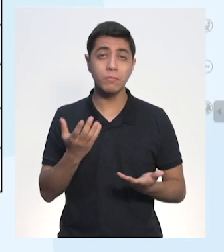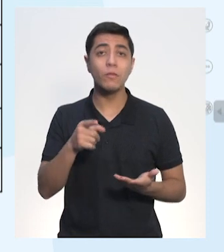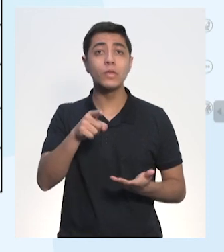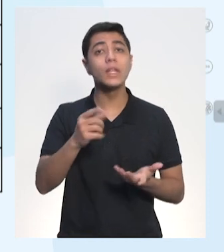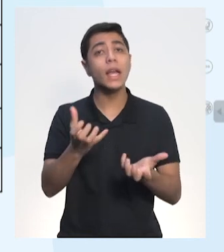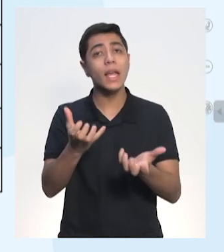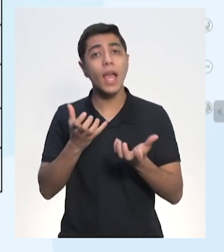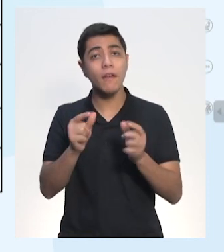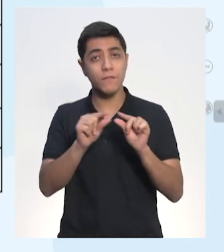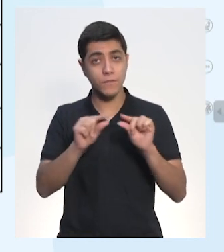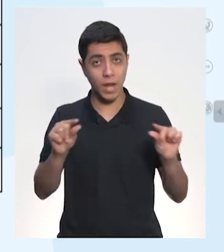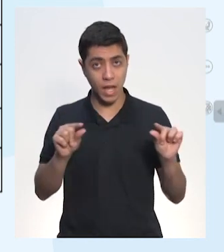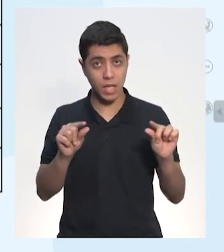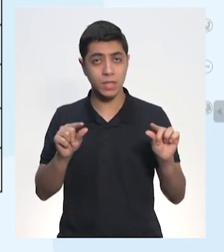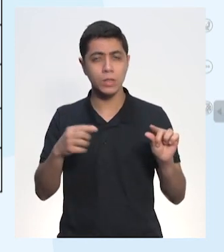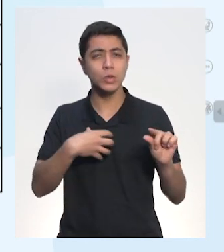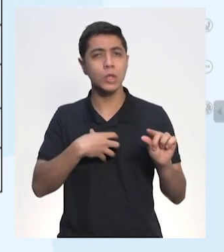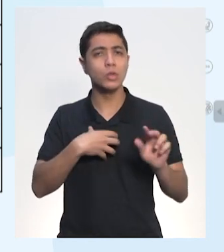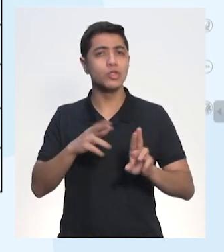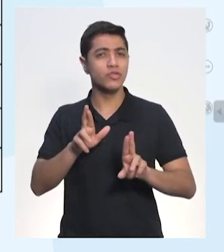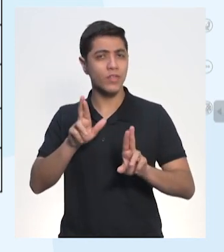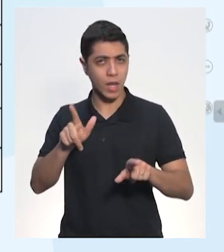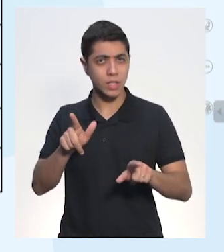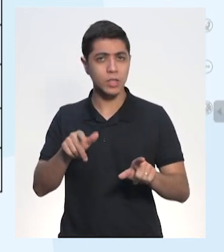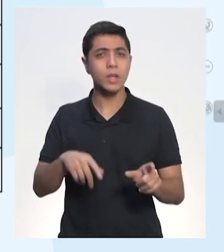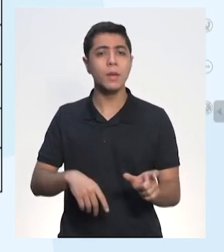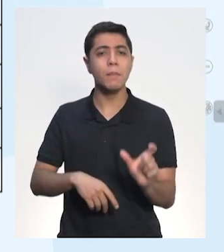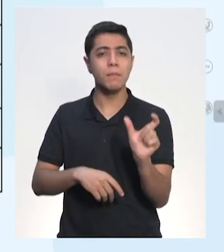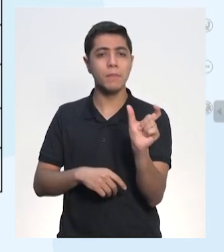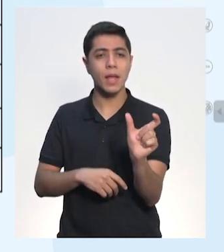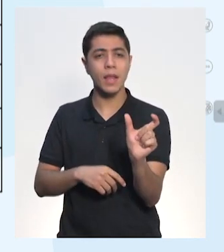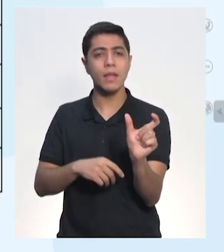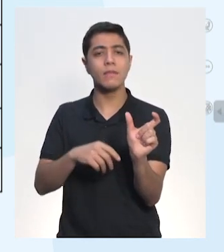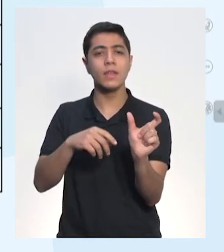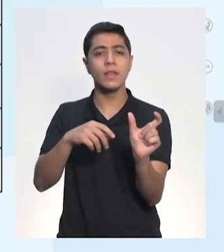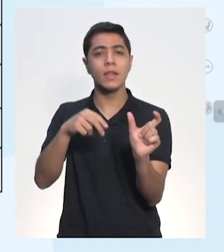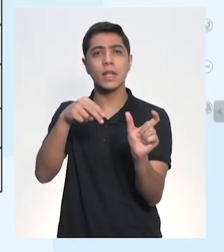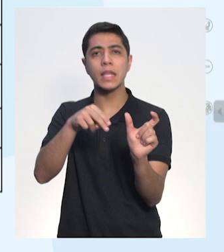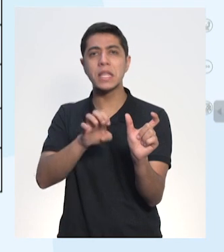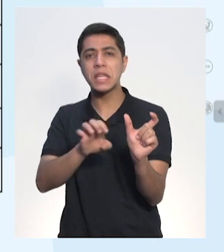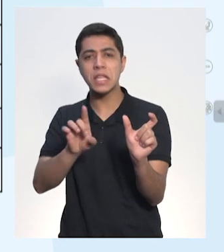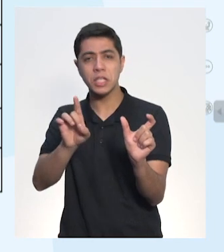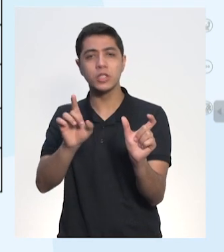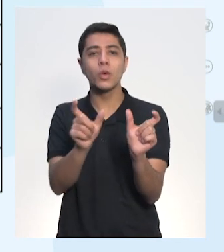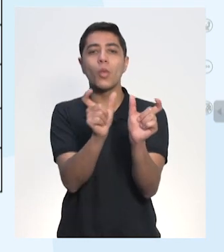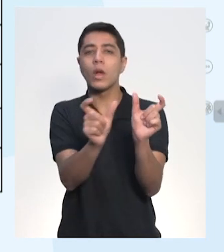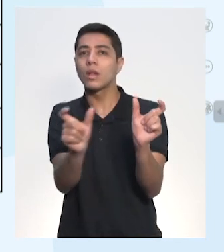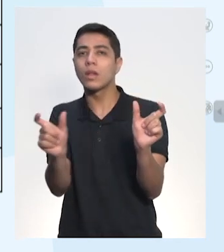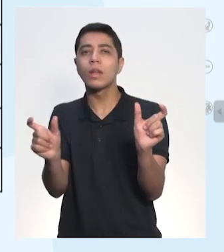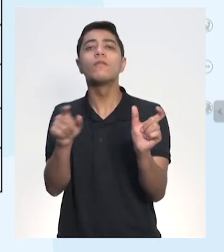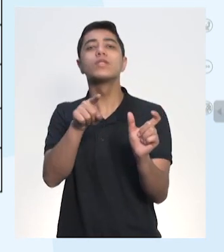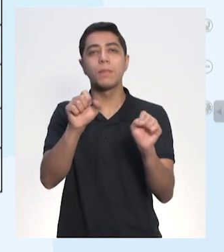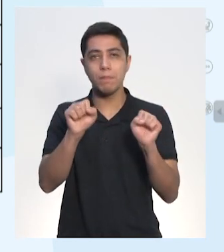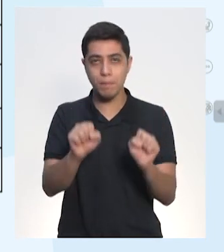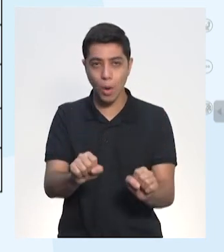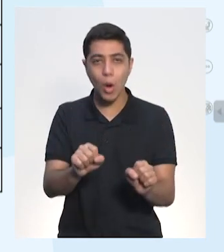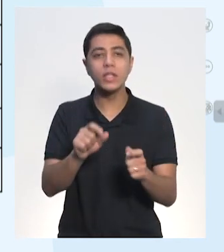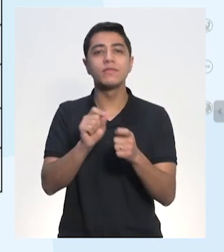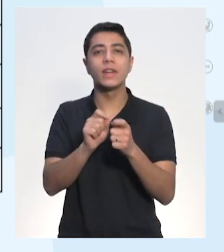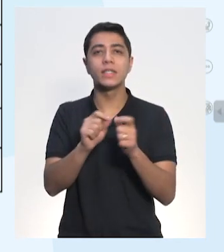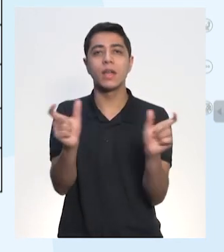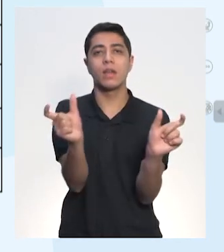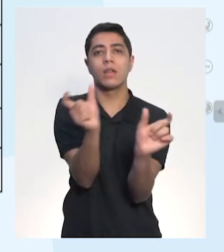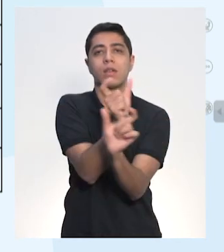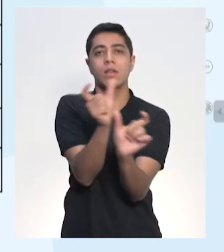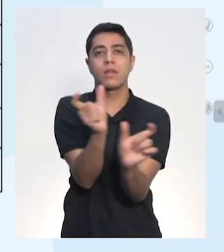diferente essas frases, você poderia trocar esses quadradinhos aí, montar frases diferentes também. Poderiam ser frases diferentes, nós queremos,